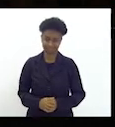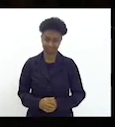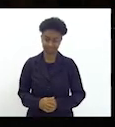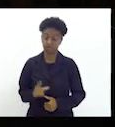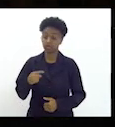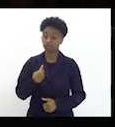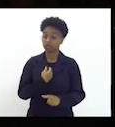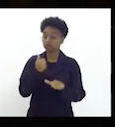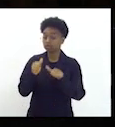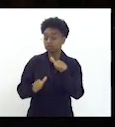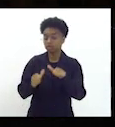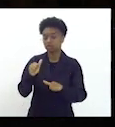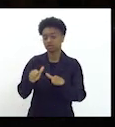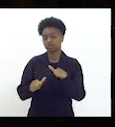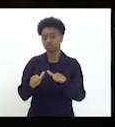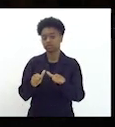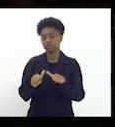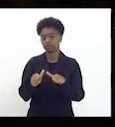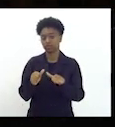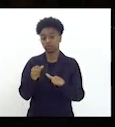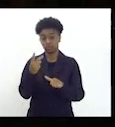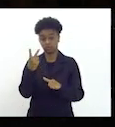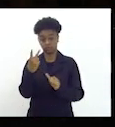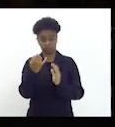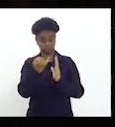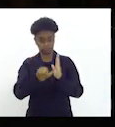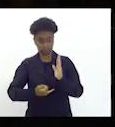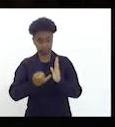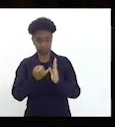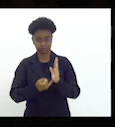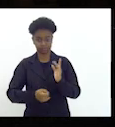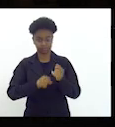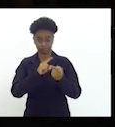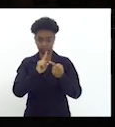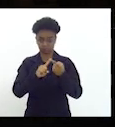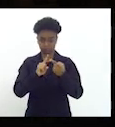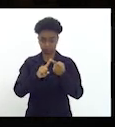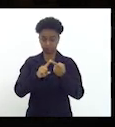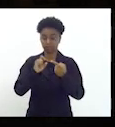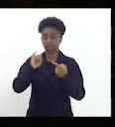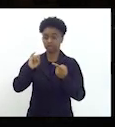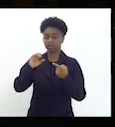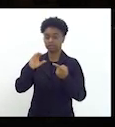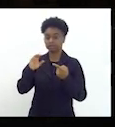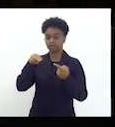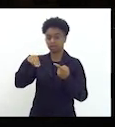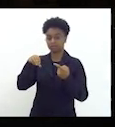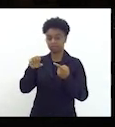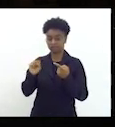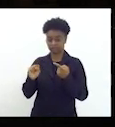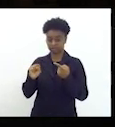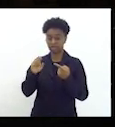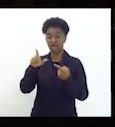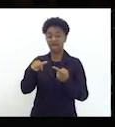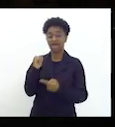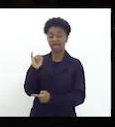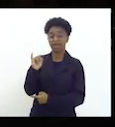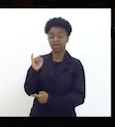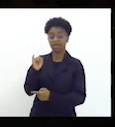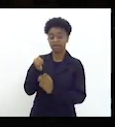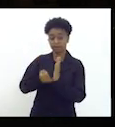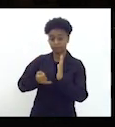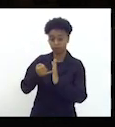analisar dois impostos o ICMS imposto sobre